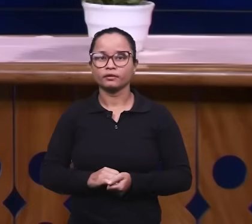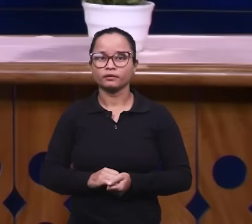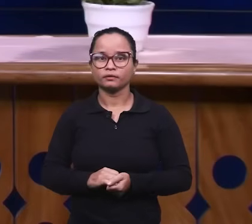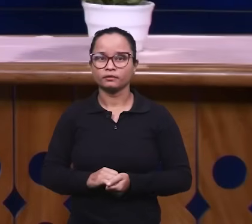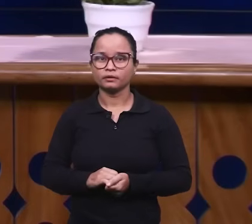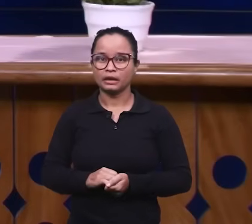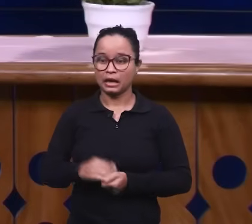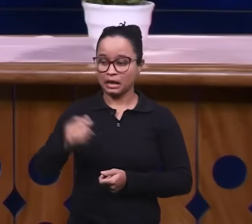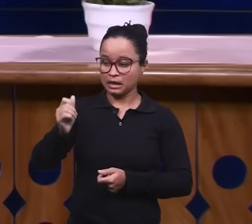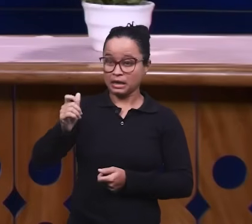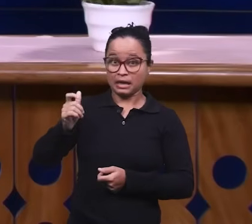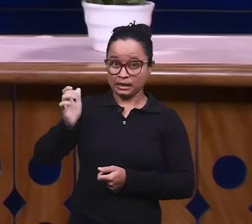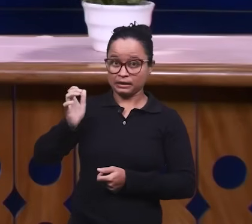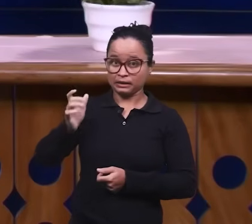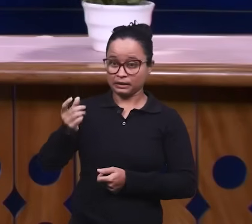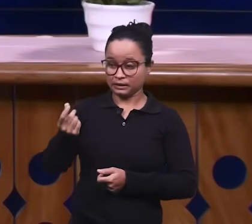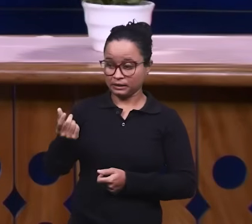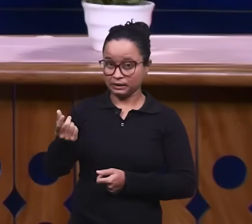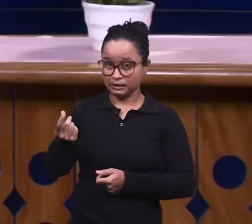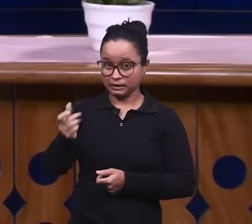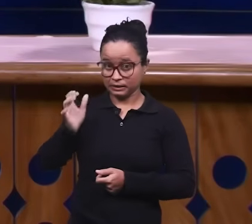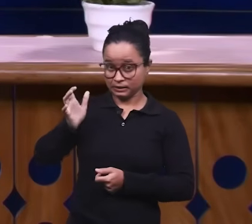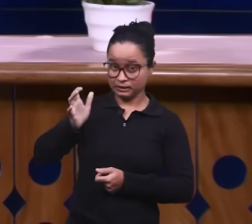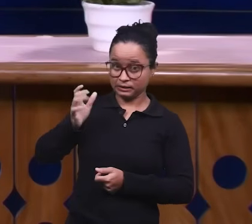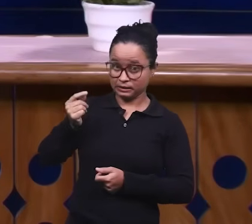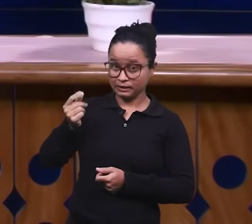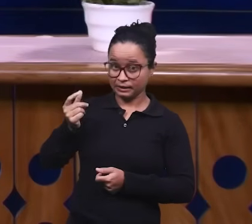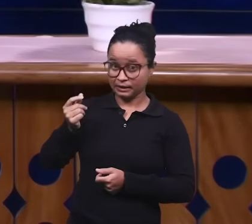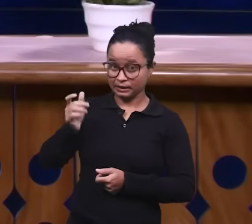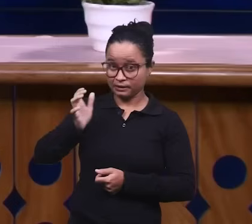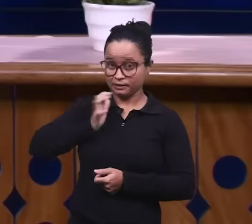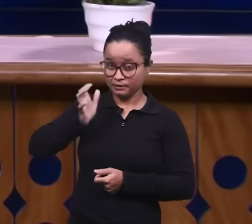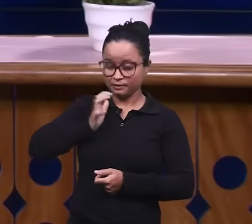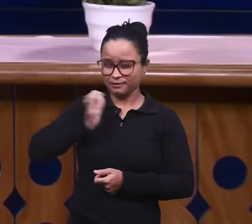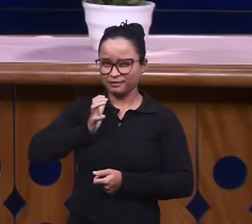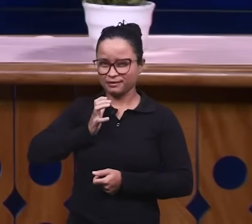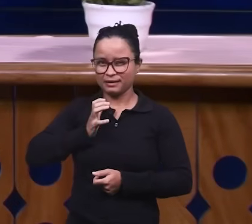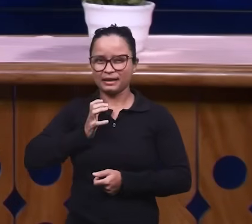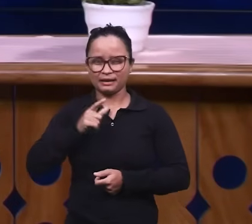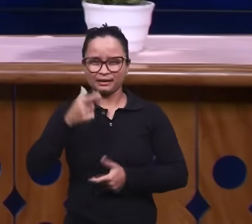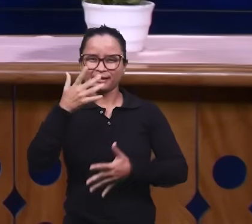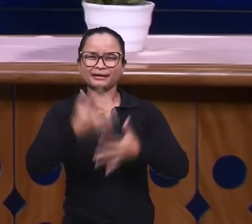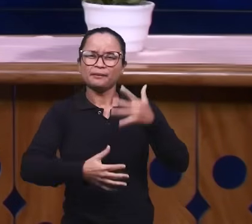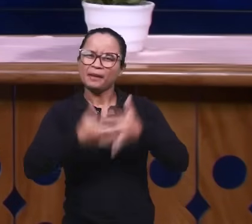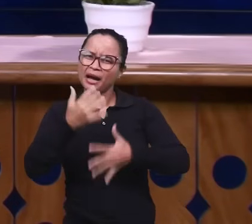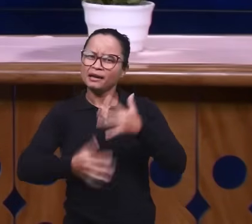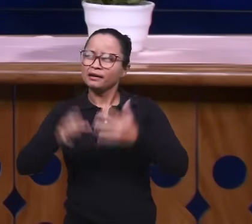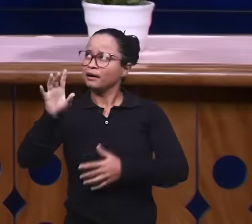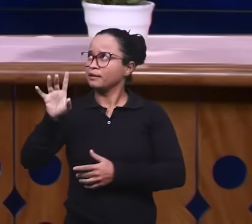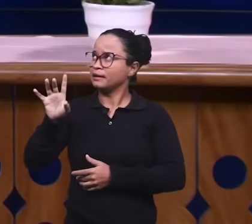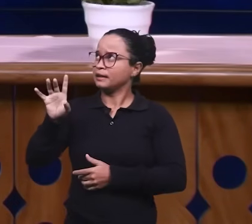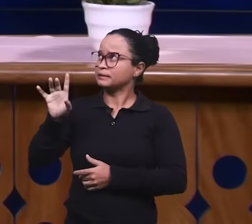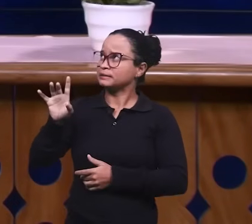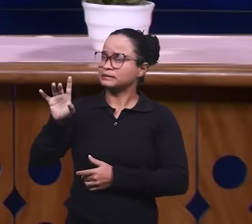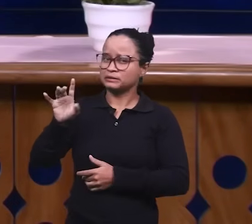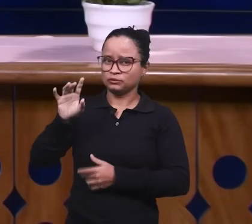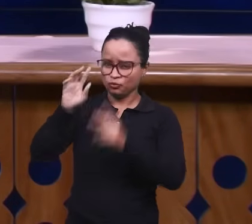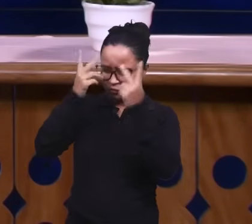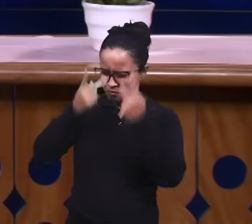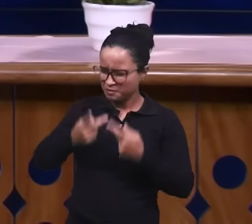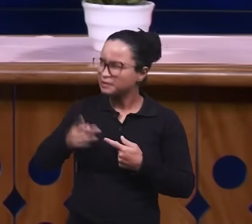riqueza é um dos fatores que impedem o homem de ver Deus. Quer dizer, a multidão,